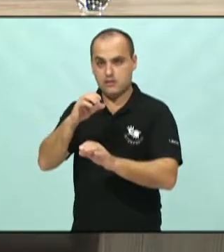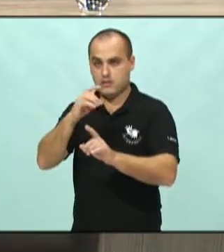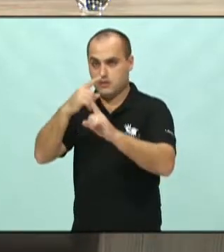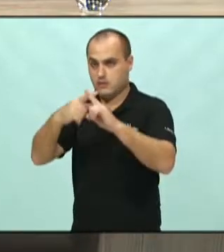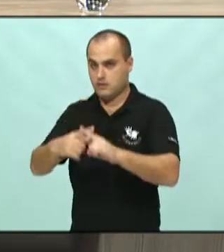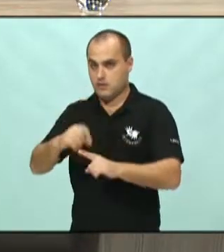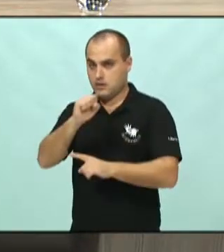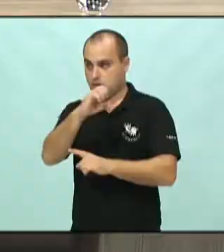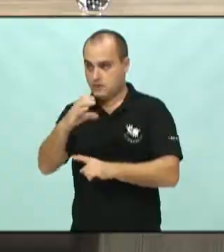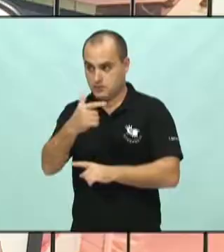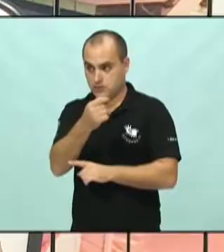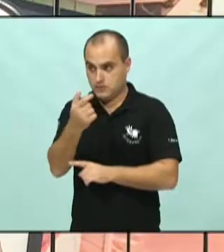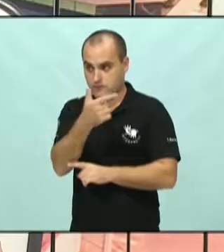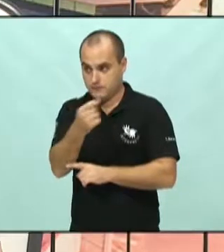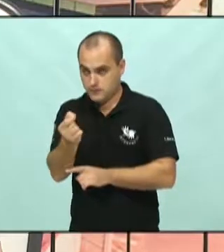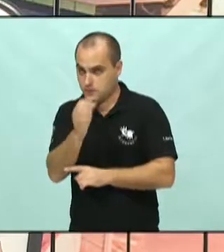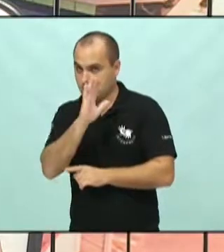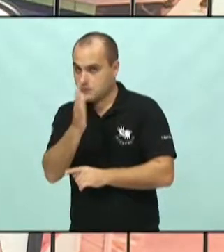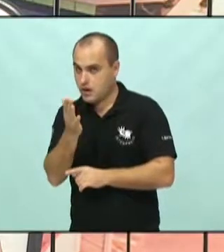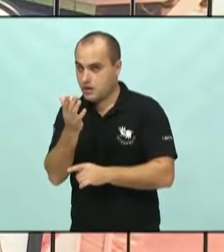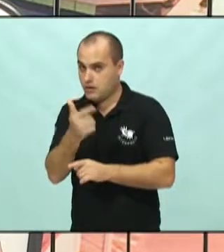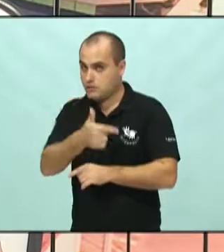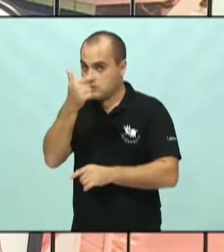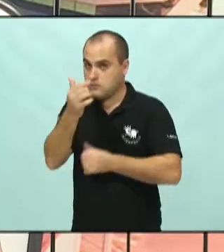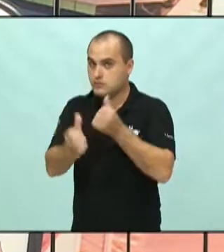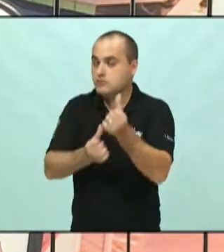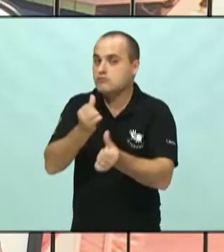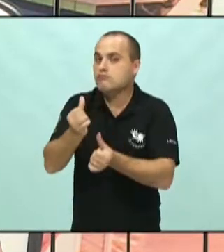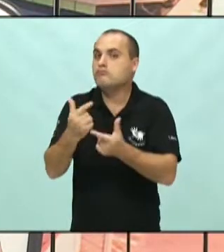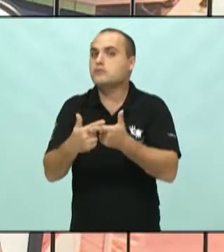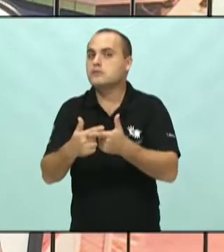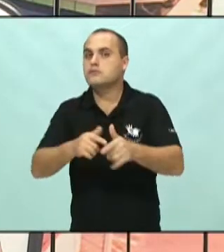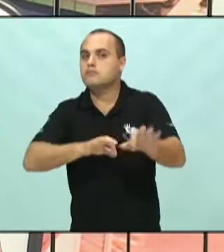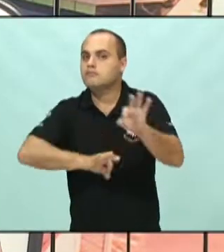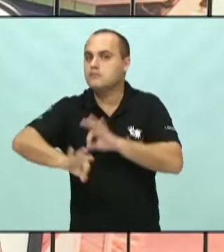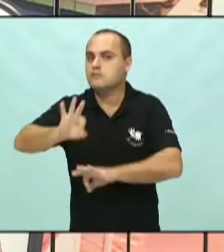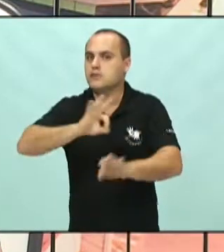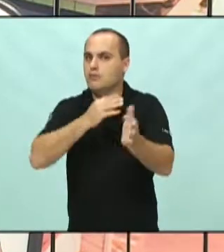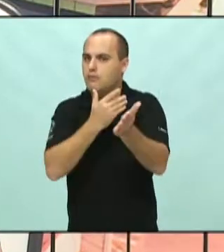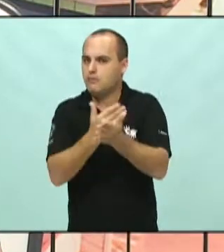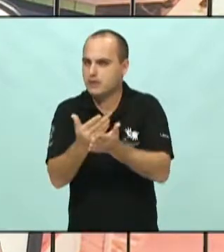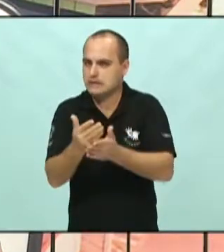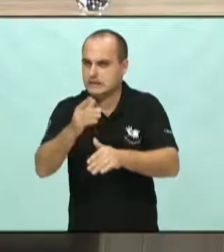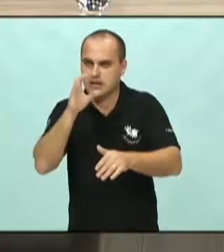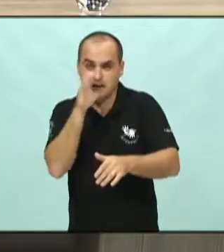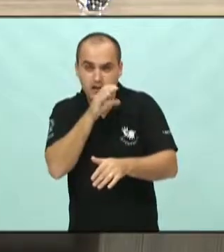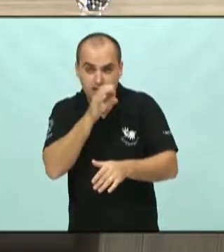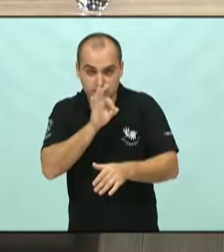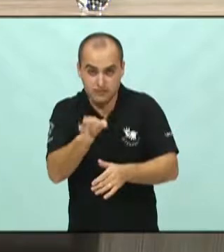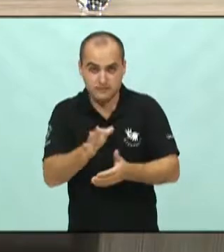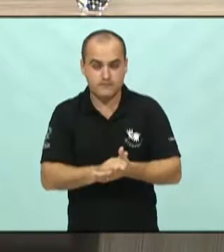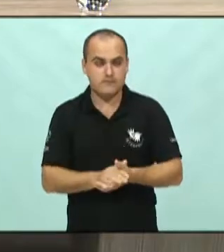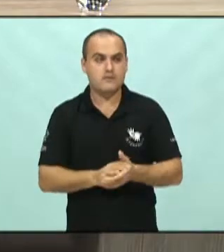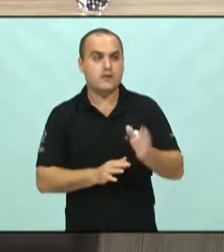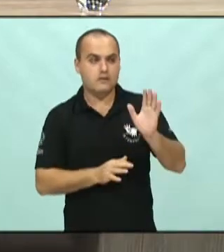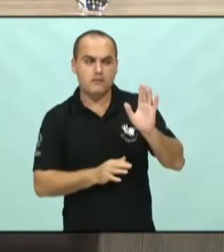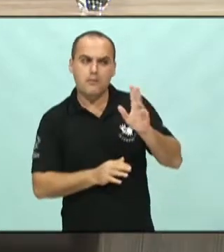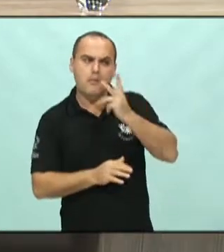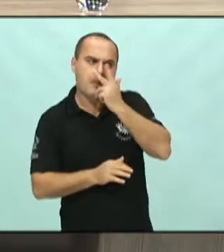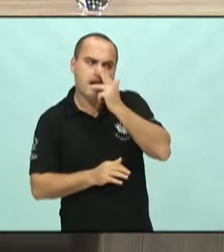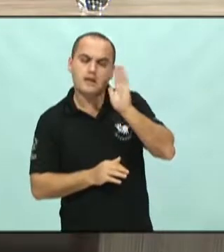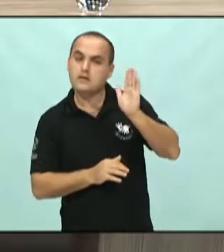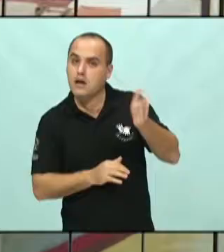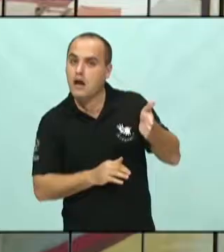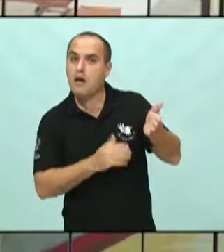começar também já no segundo semestre, porque a competição começa bem cedo, né? Eu digo até que já começou, porque